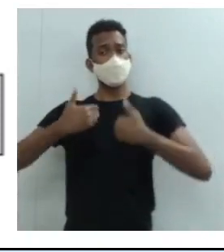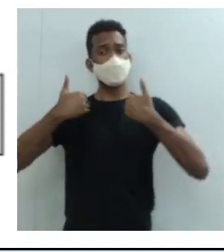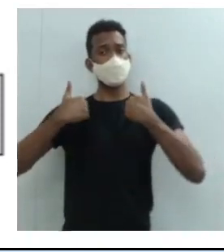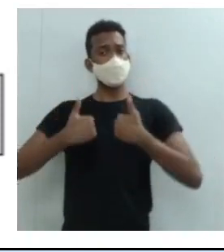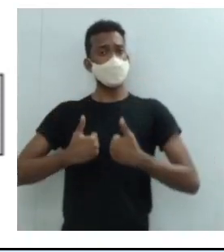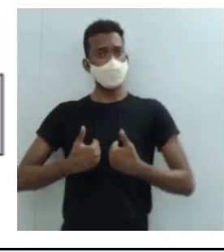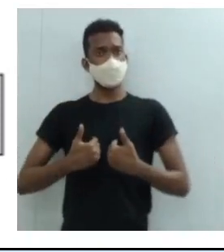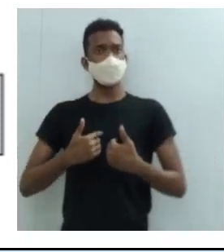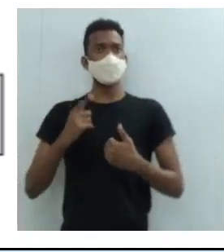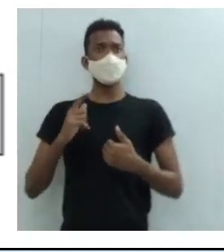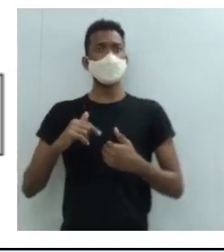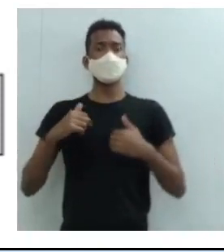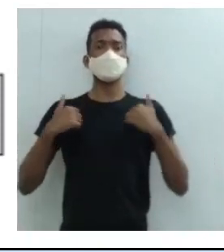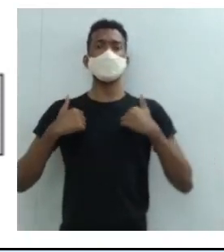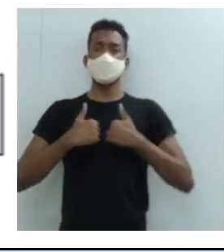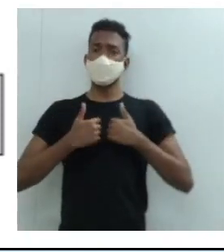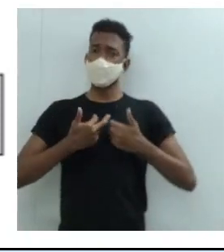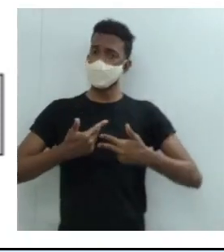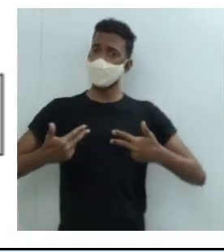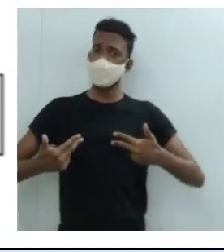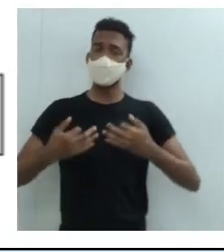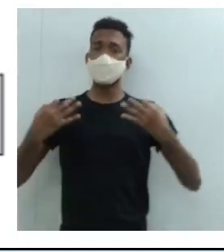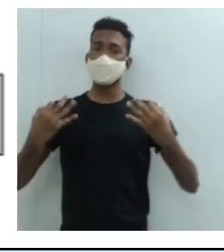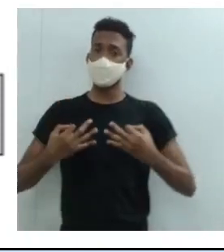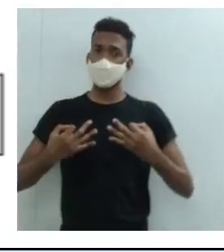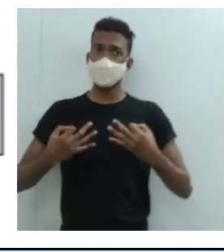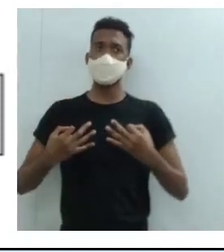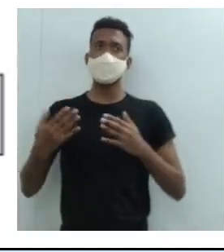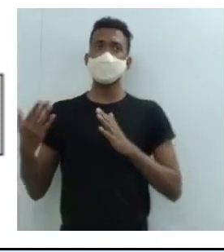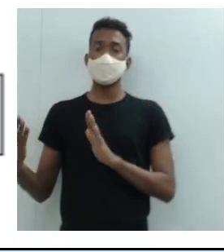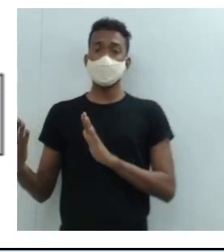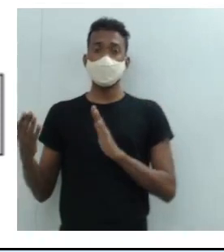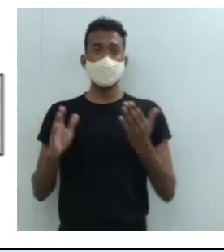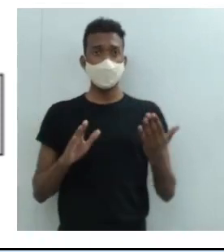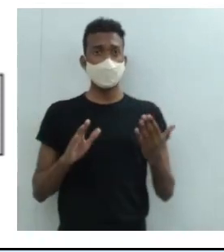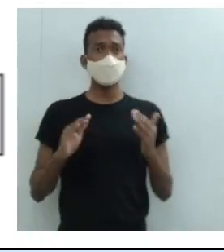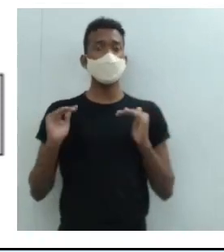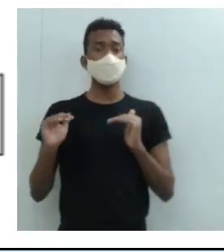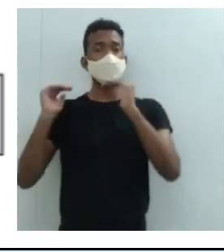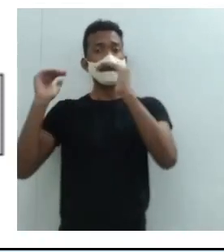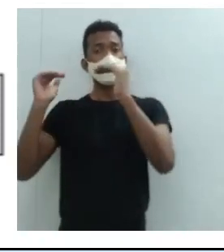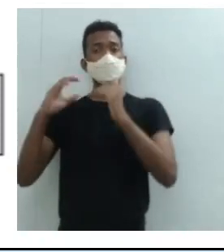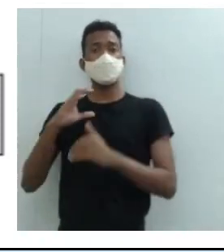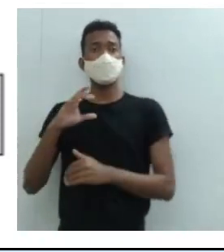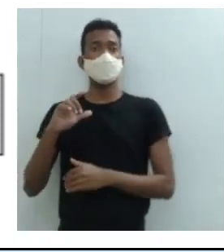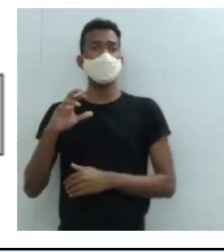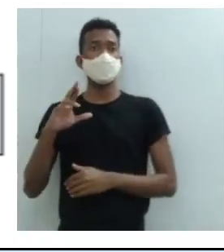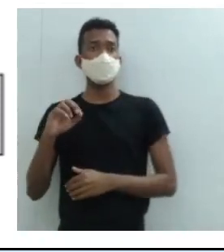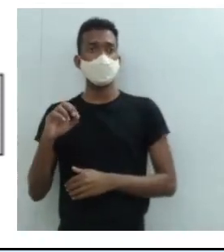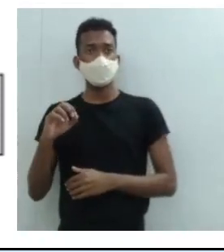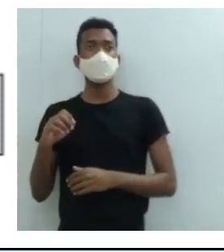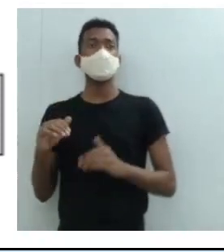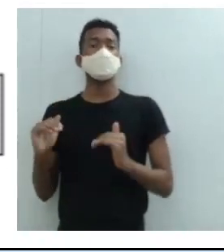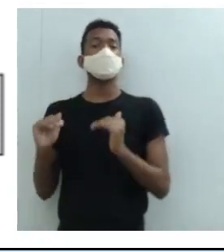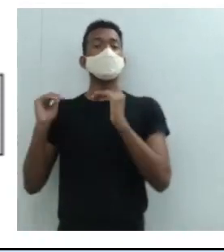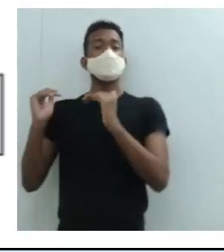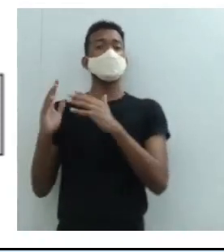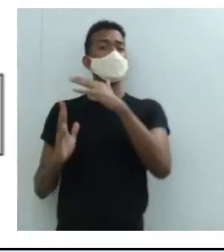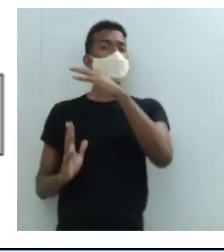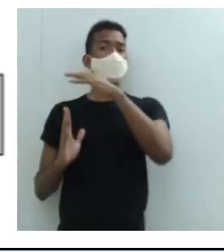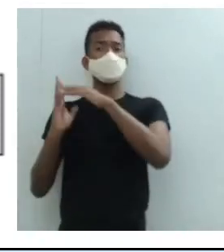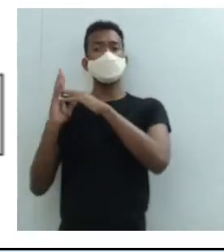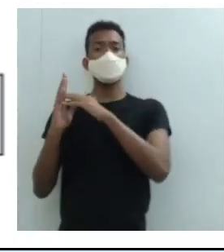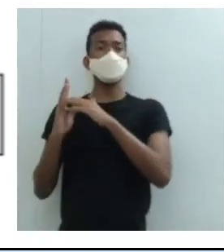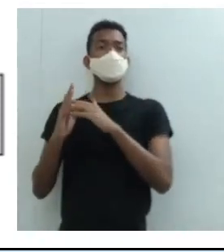cara simplesmente com terno, pá, coisa e tal. Então, membro do alto clero e da alta nobreza escolhida